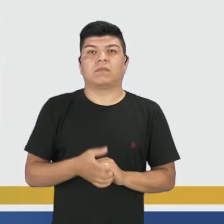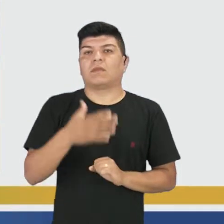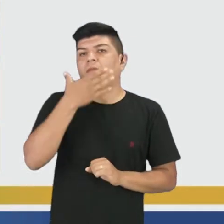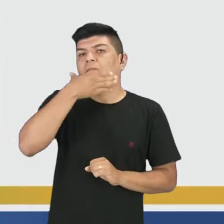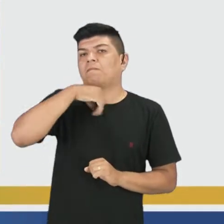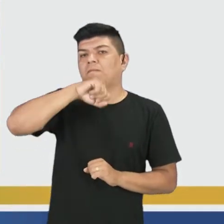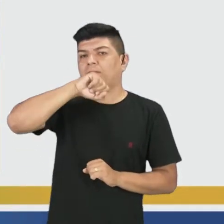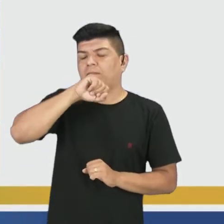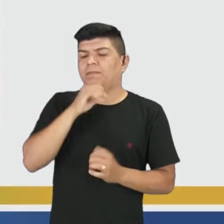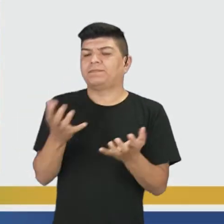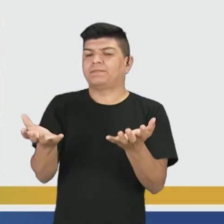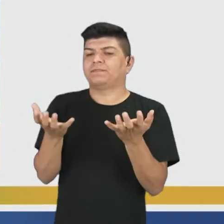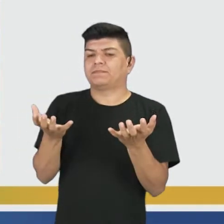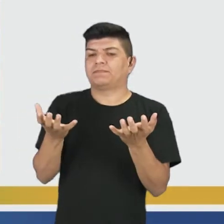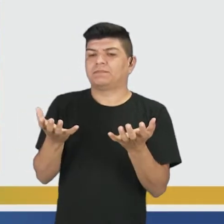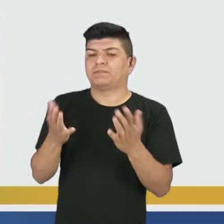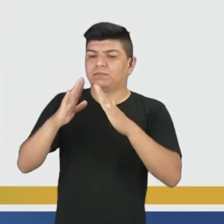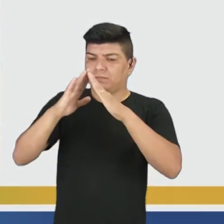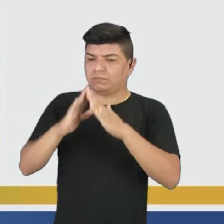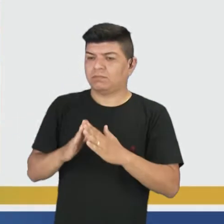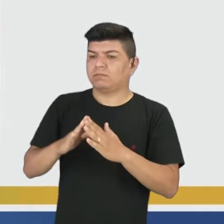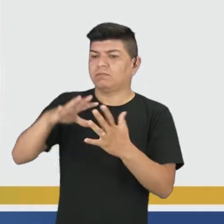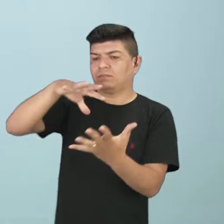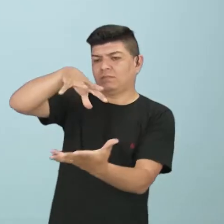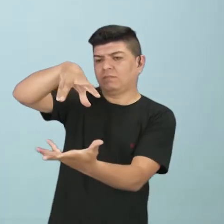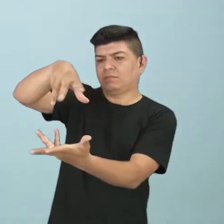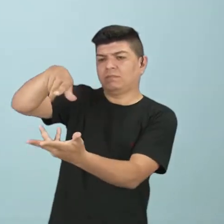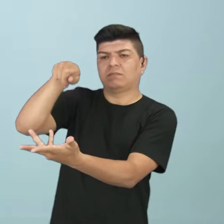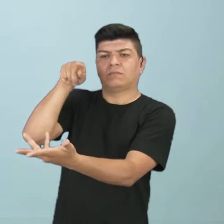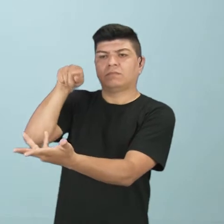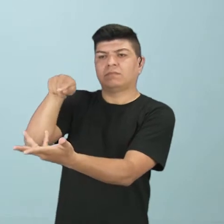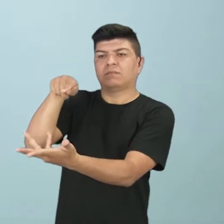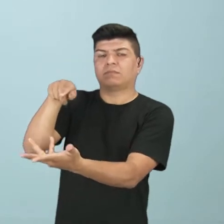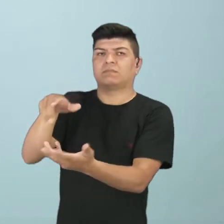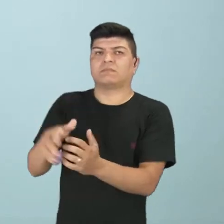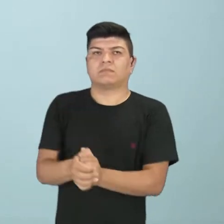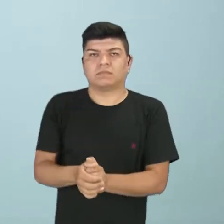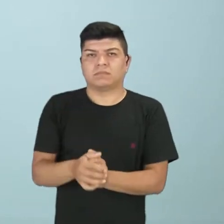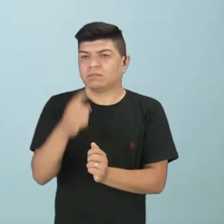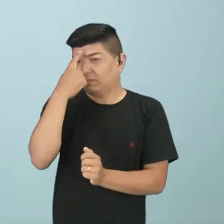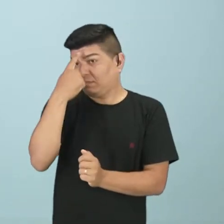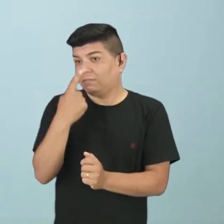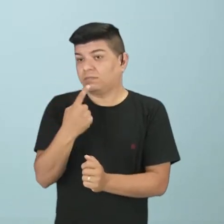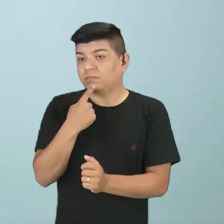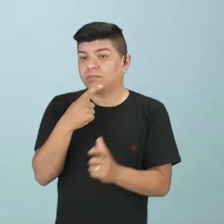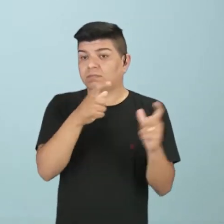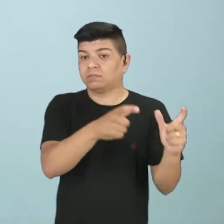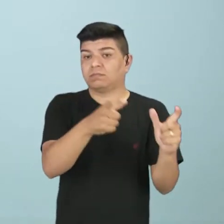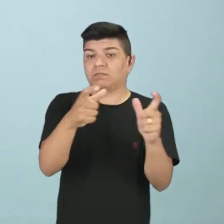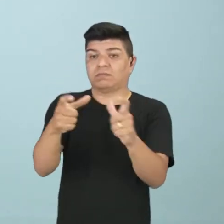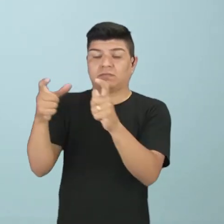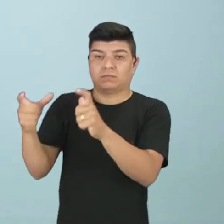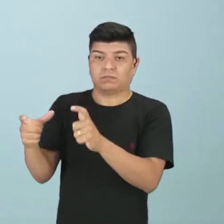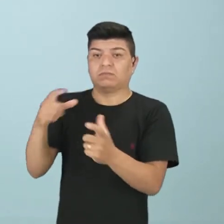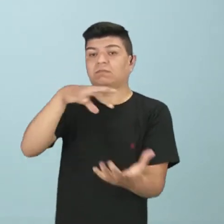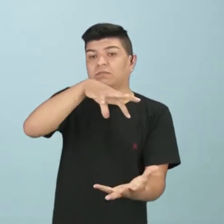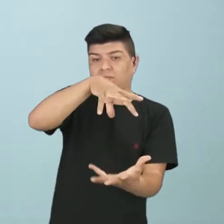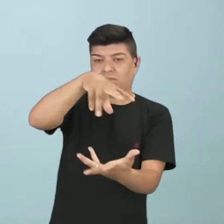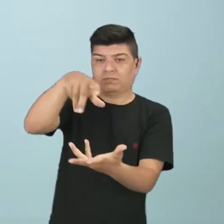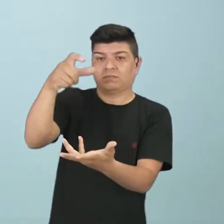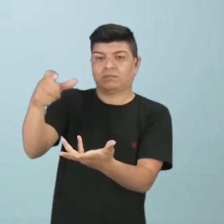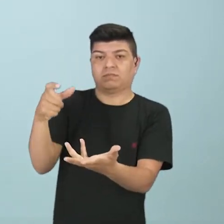Pai, eu quero morar naquele mundo. Vejam que isso aí é um retrato de boa parte dos lugares do Brasil e do